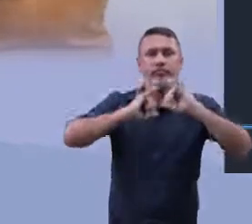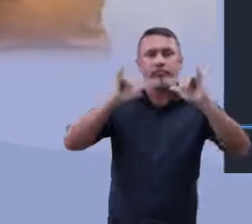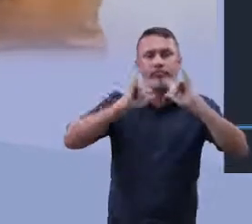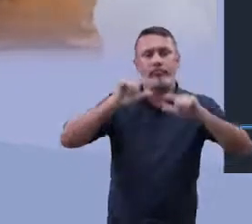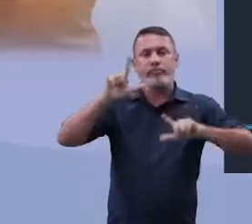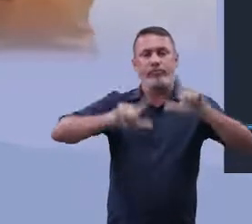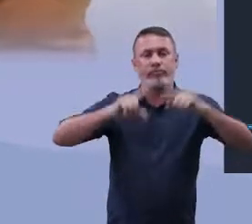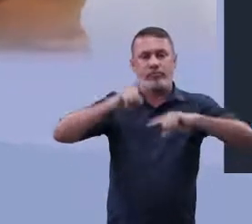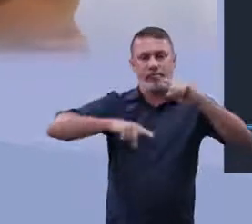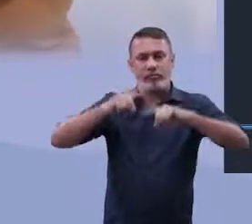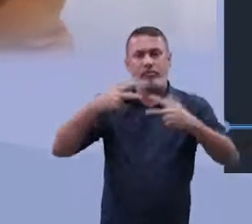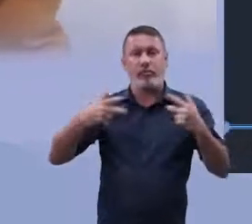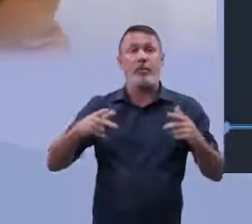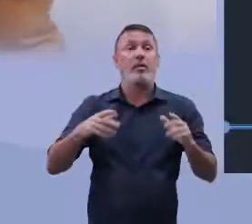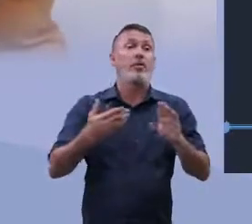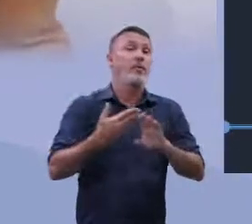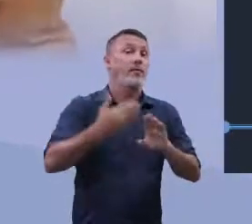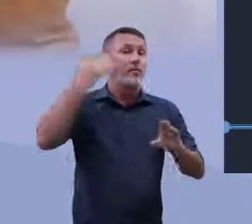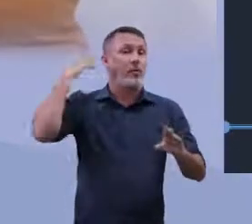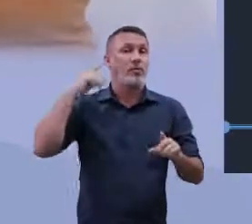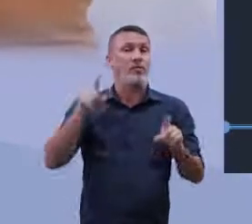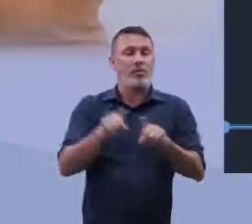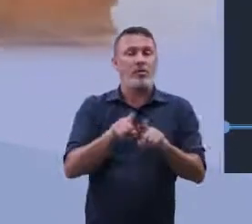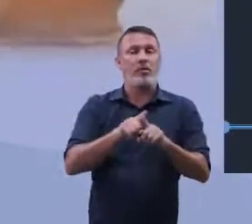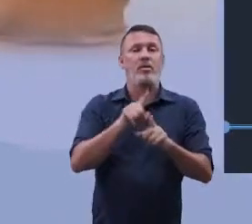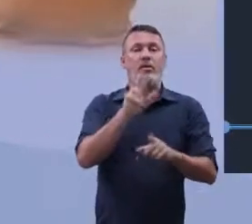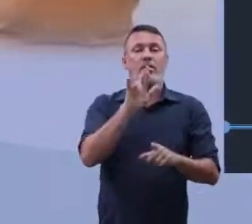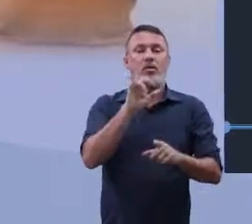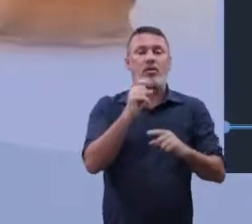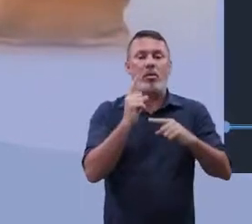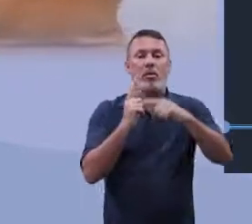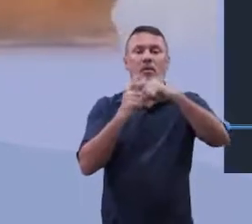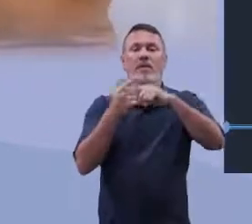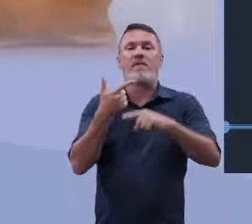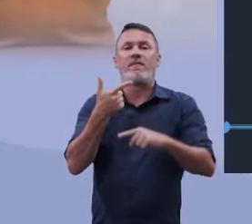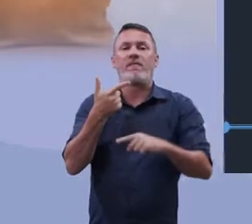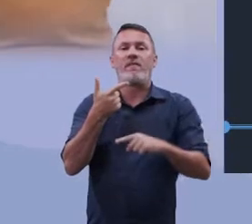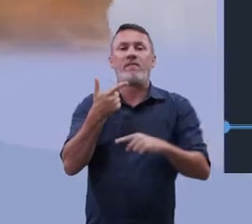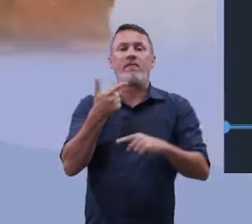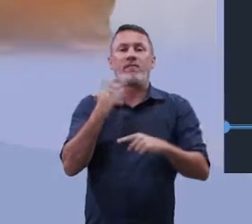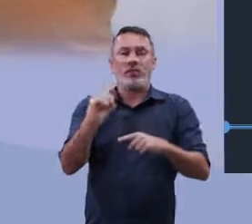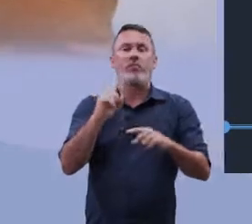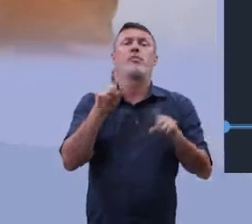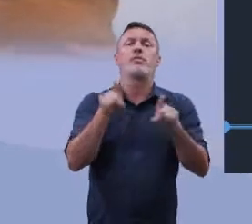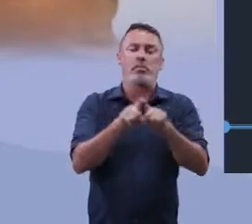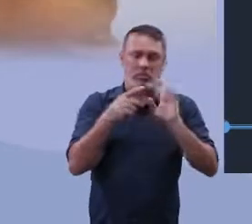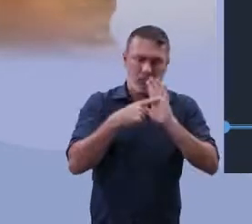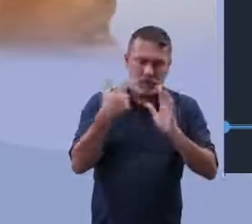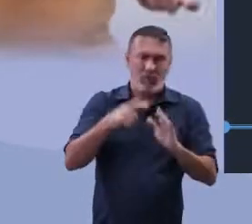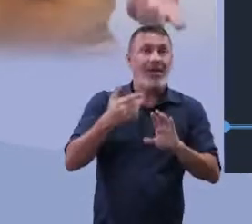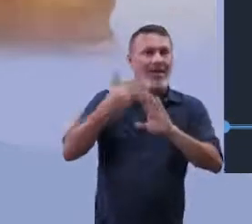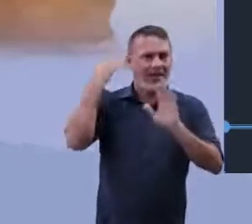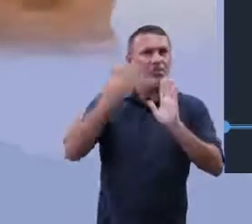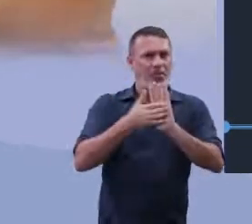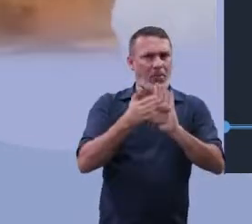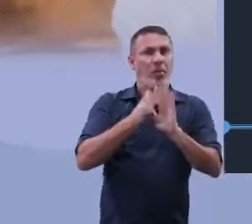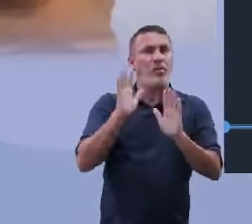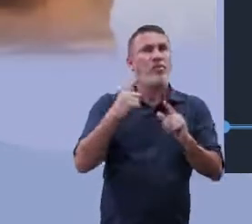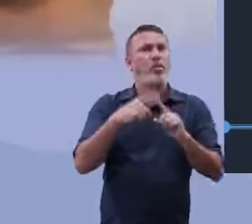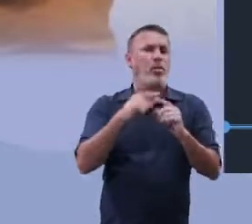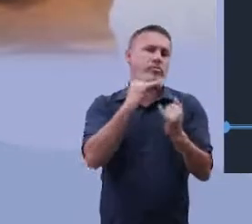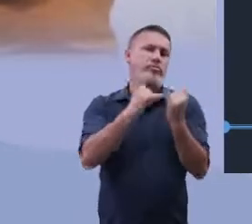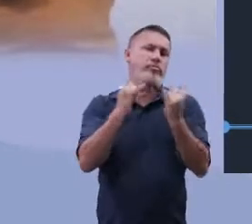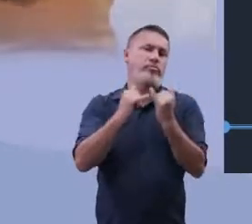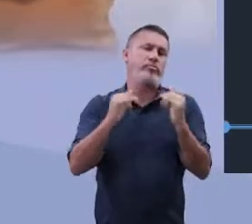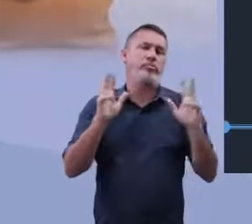midiático. Vamos retomar a ideia do Rio Mais 20, que já trabalhamos em outras propostas, e que também pode ser utilizada, até porque é o mesmo